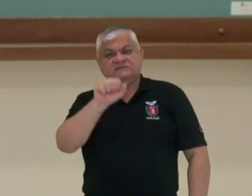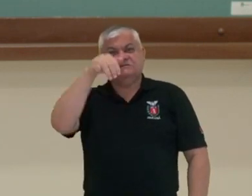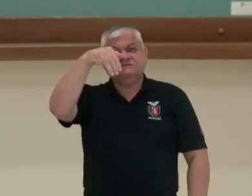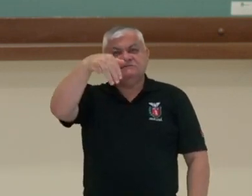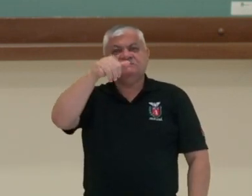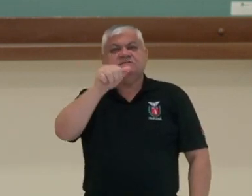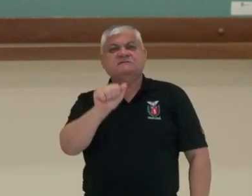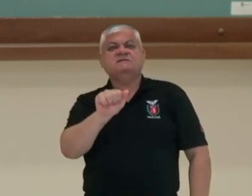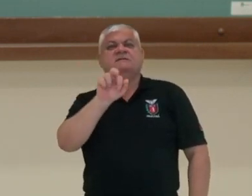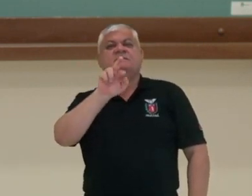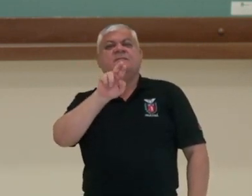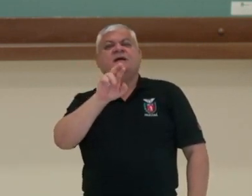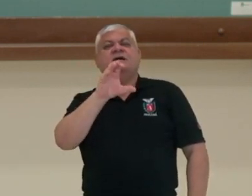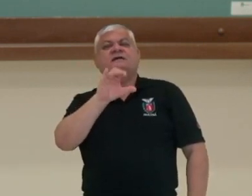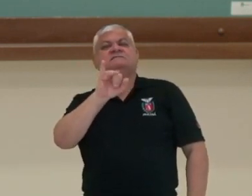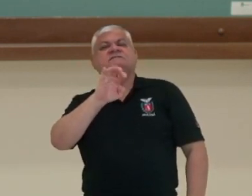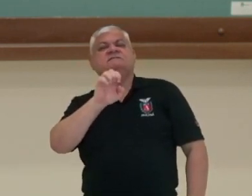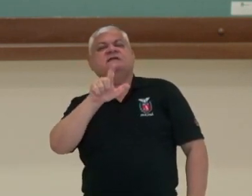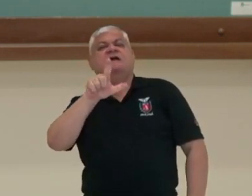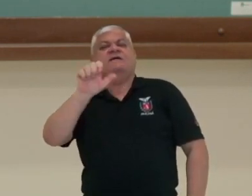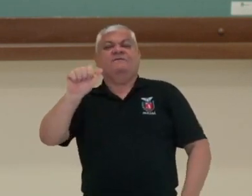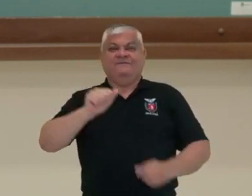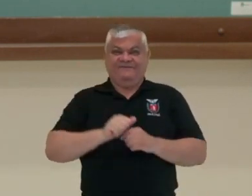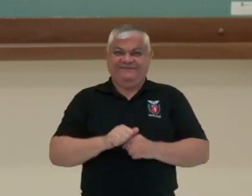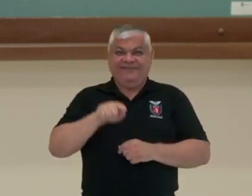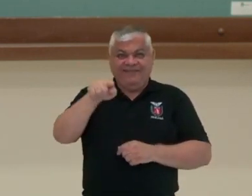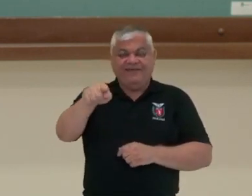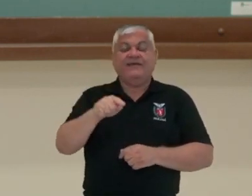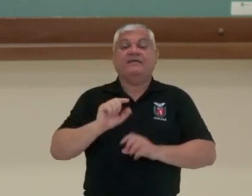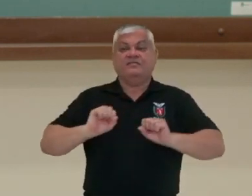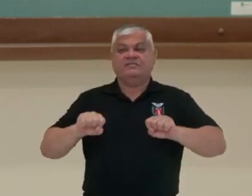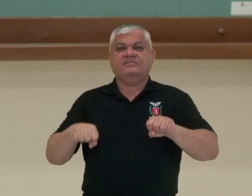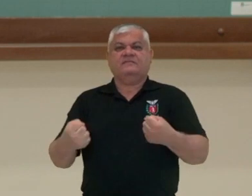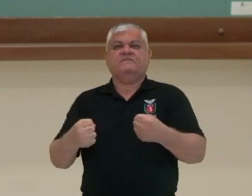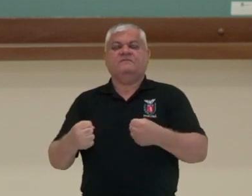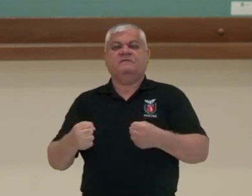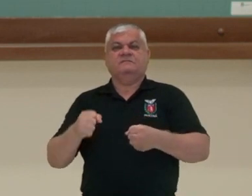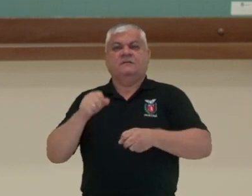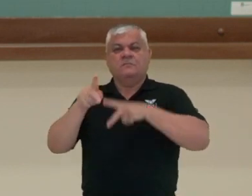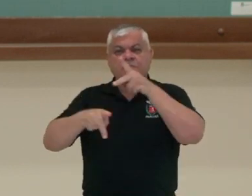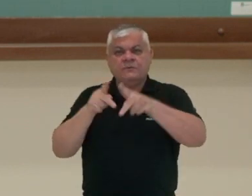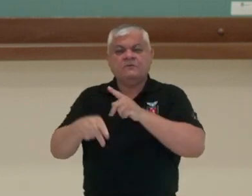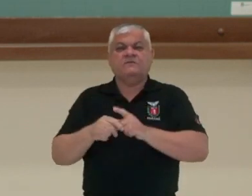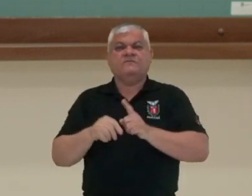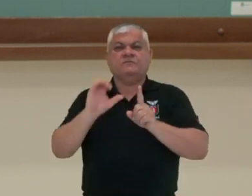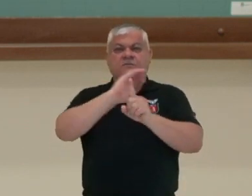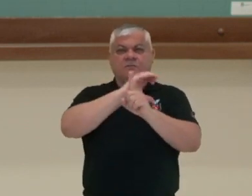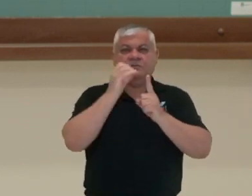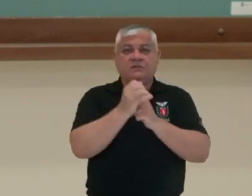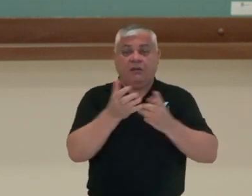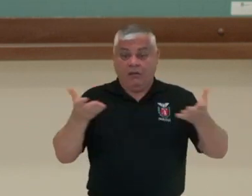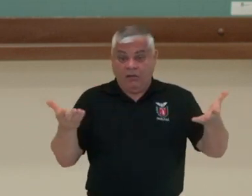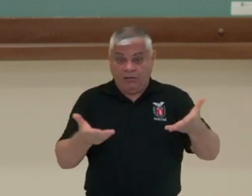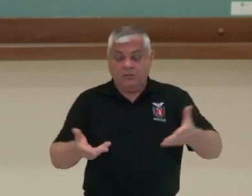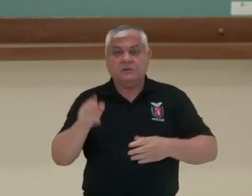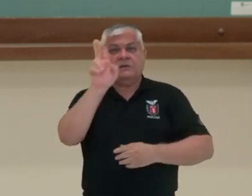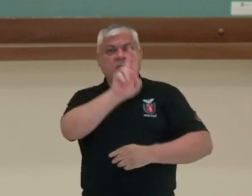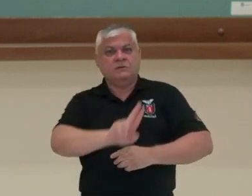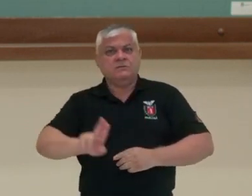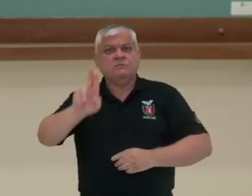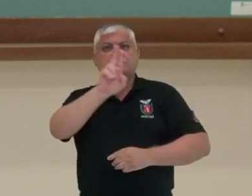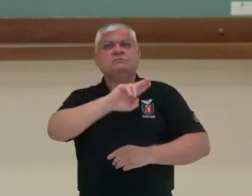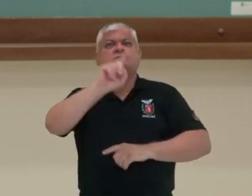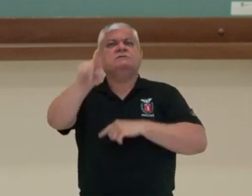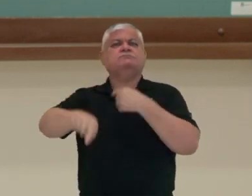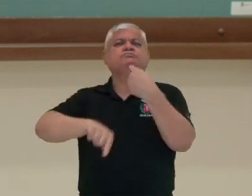ideia de autodefesa e de defesa de um povo, de uma comunidade, e que atualmente são utilizados com